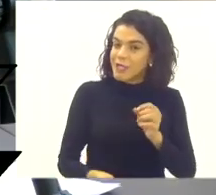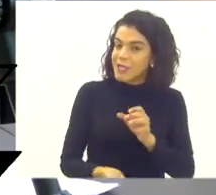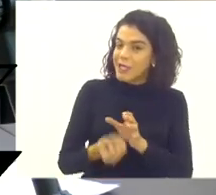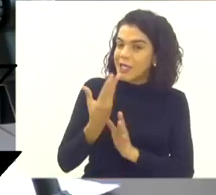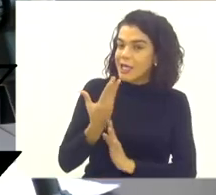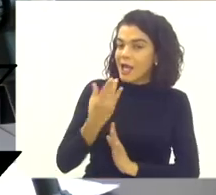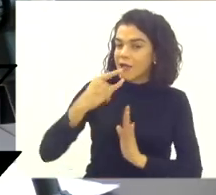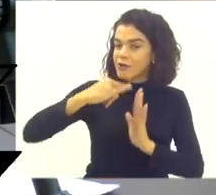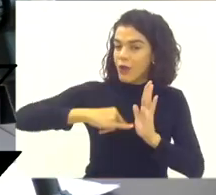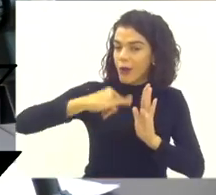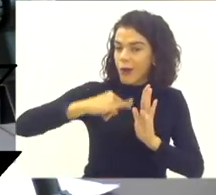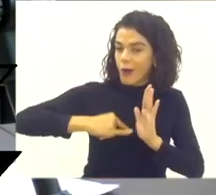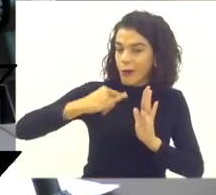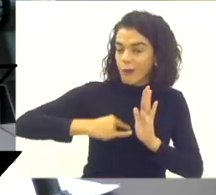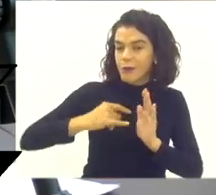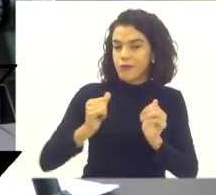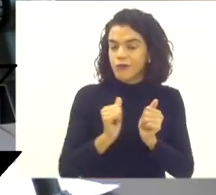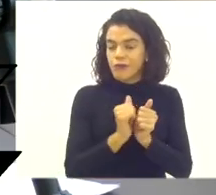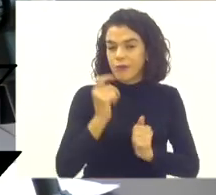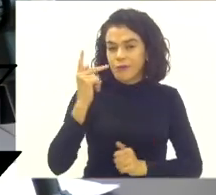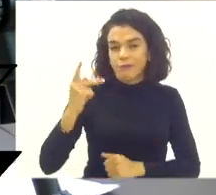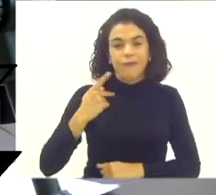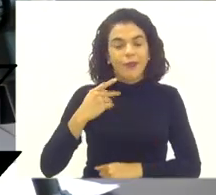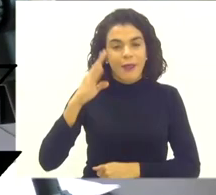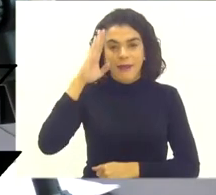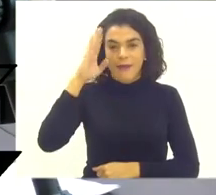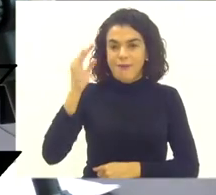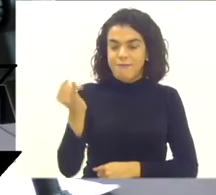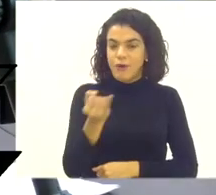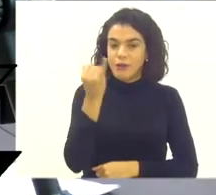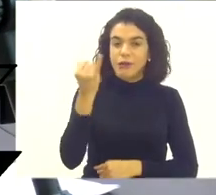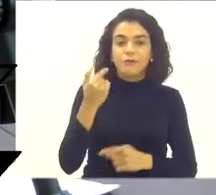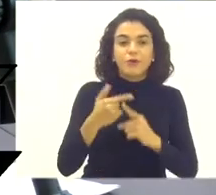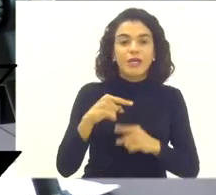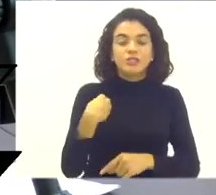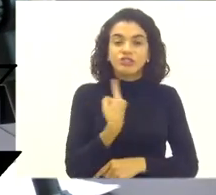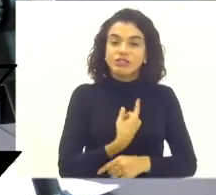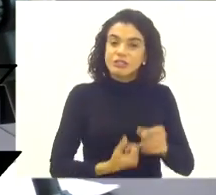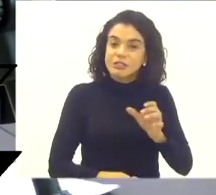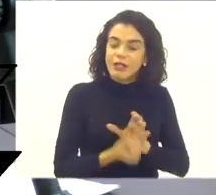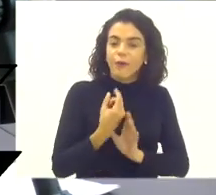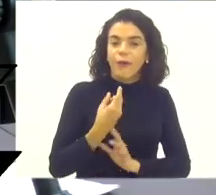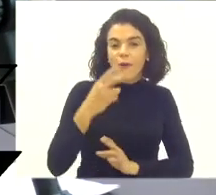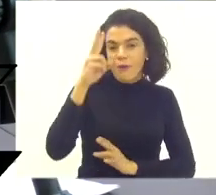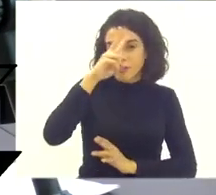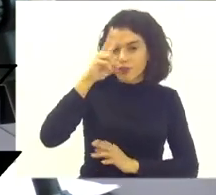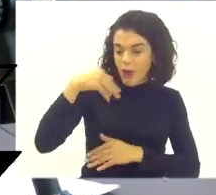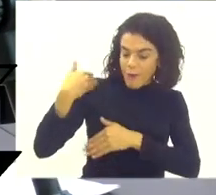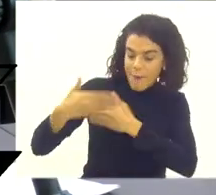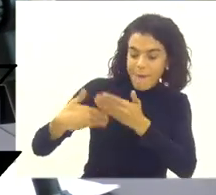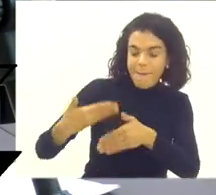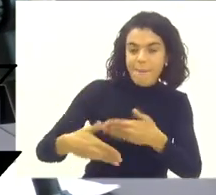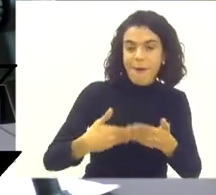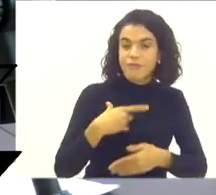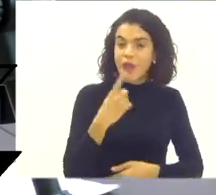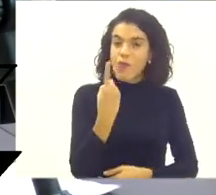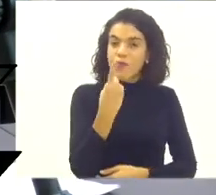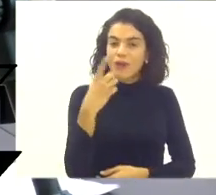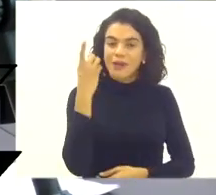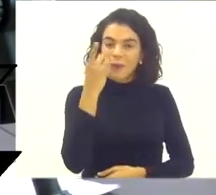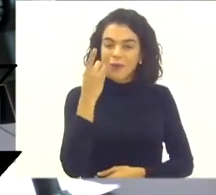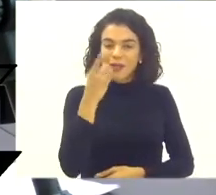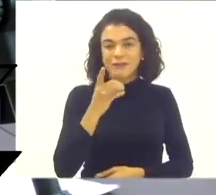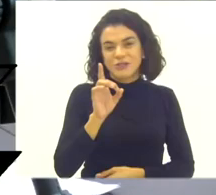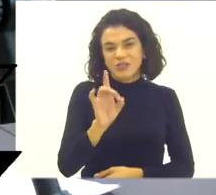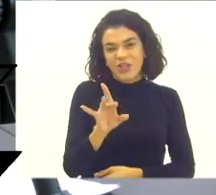documentação aqui com a procuradoria fundamental para que isso cria a gente cria um histórico né hoje a gente tem aí uma deputada que não